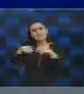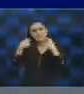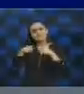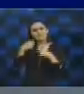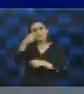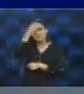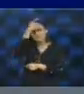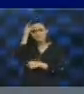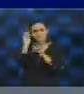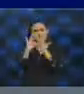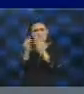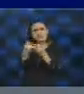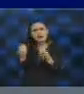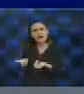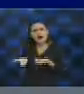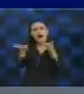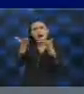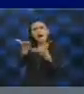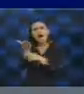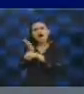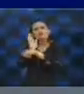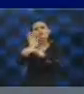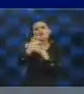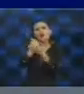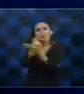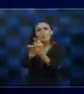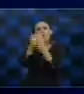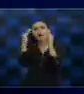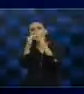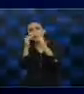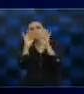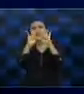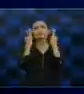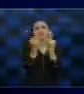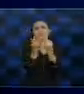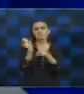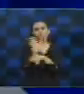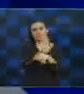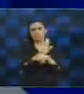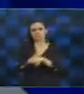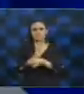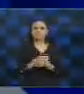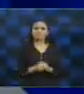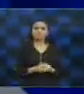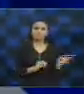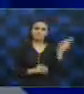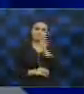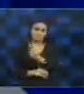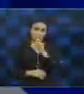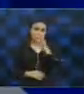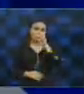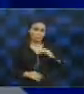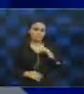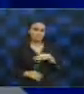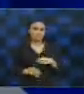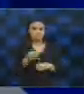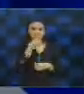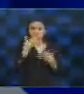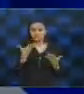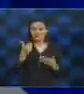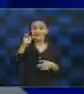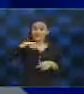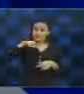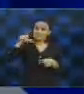Significa comprar algo a mais para sua casa e para sua família. Tréplica, um minuto. Muito bem. Nós estamos fazendo exatamente